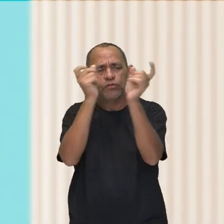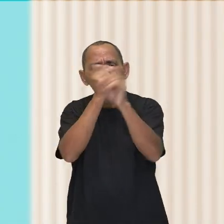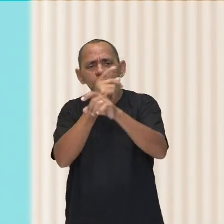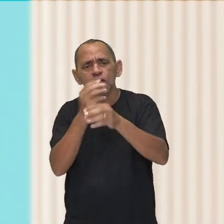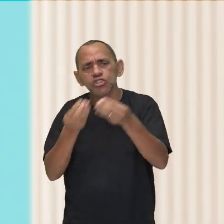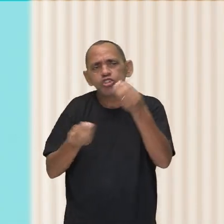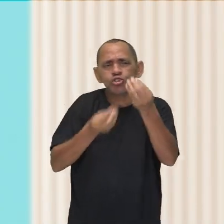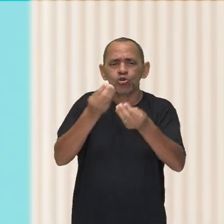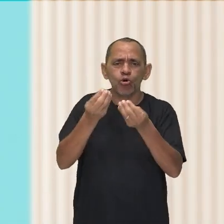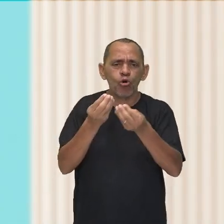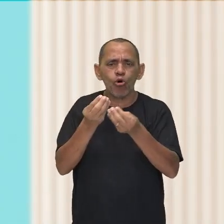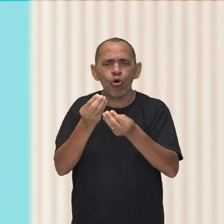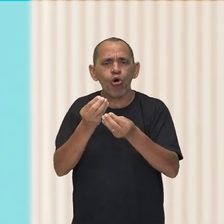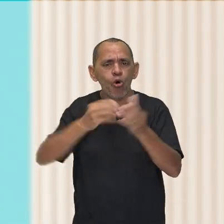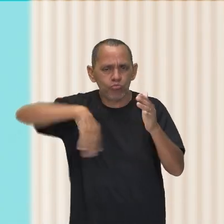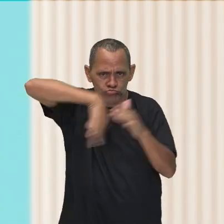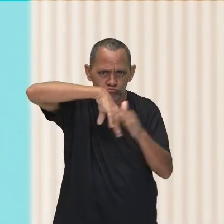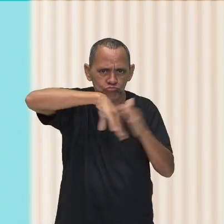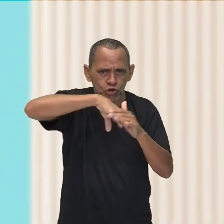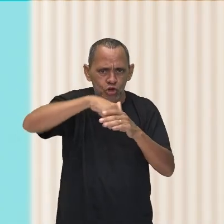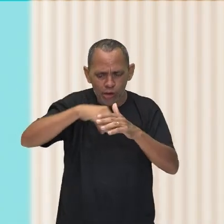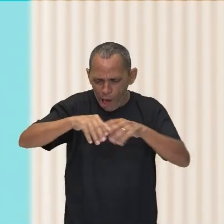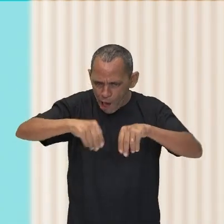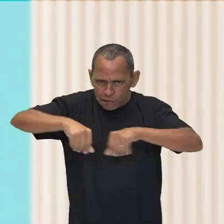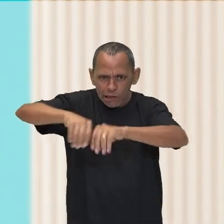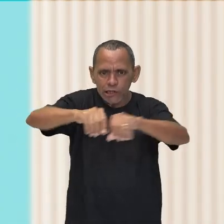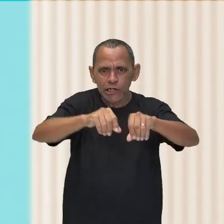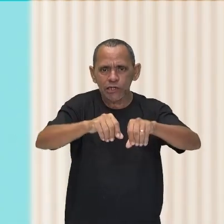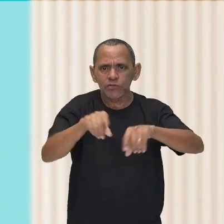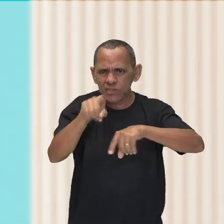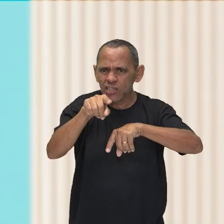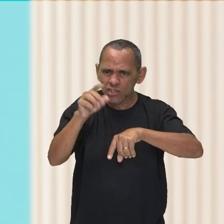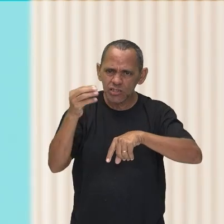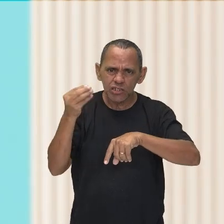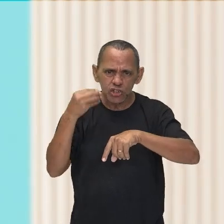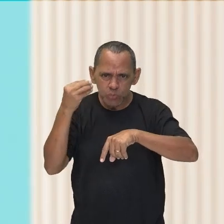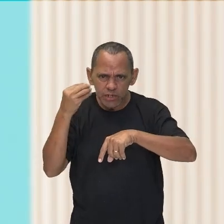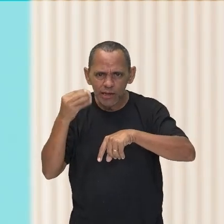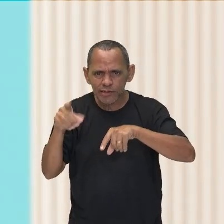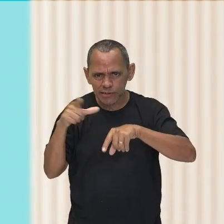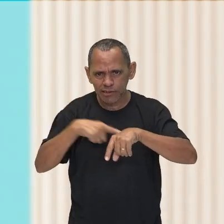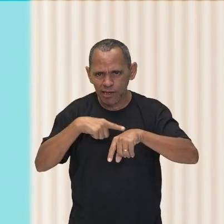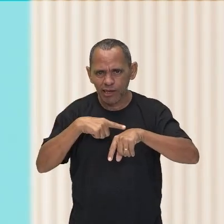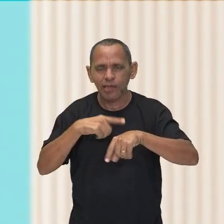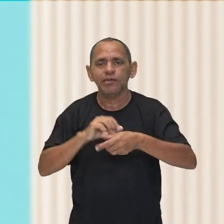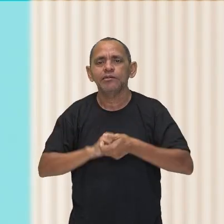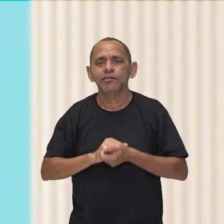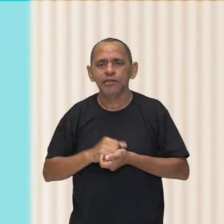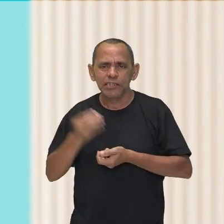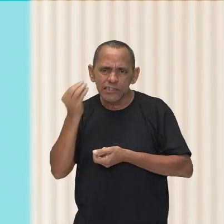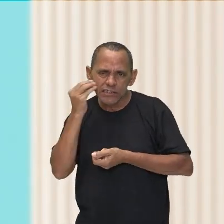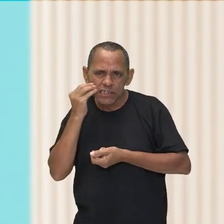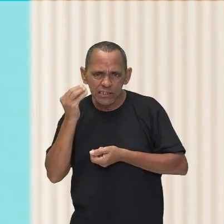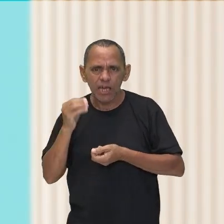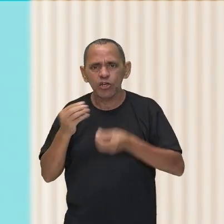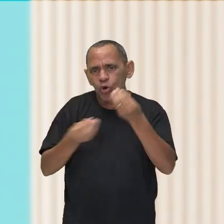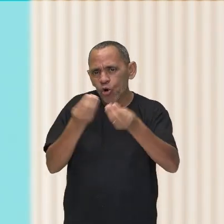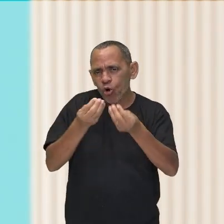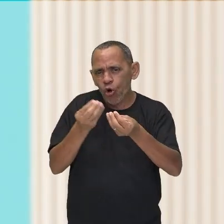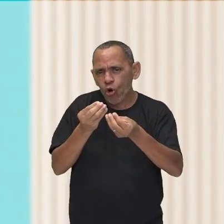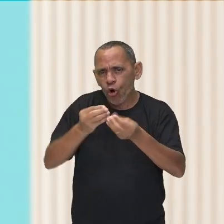jogar na areia. Vocês já experimentaram jogar futebol na areia, correr na areia? É mais difícil,